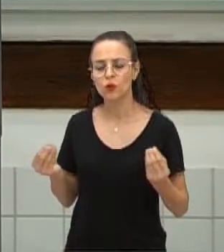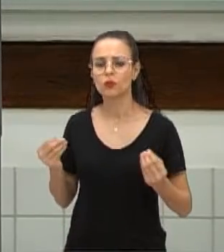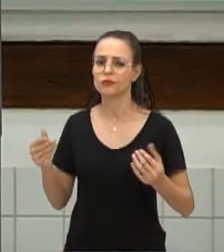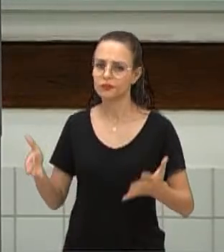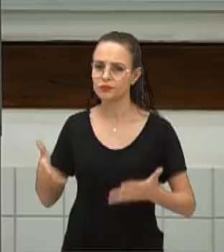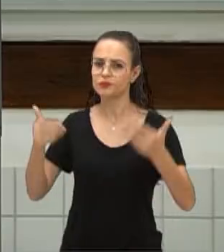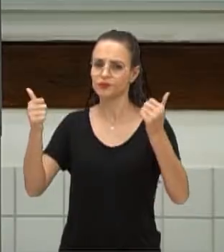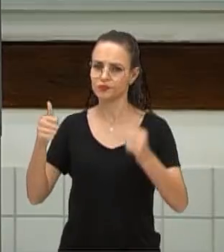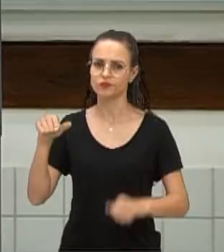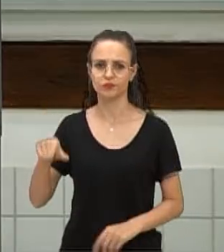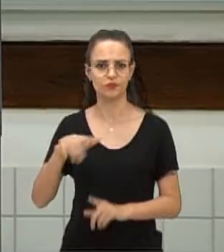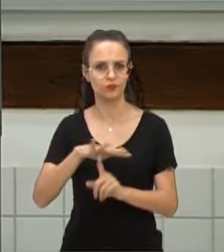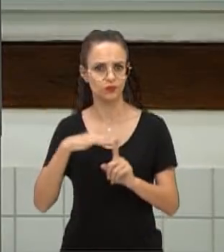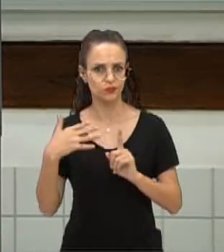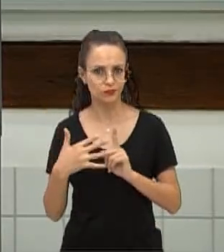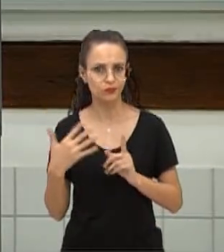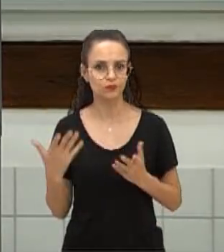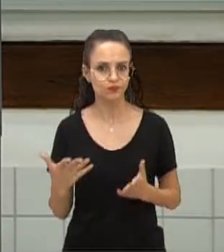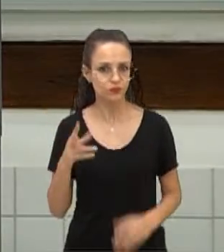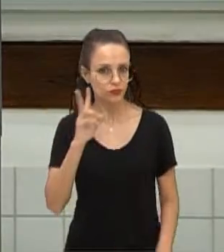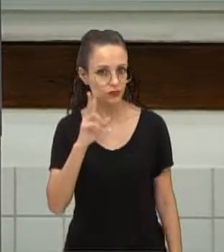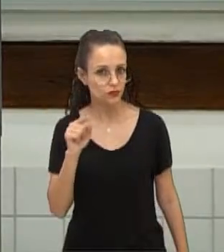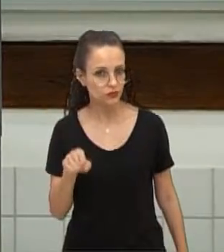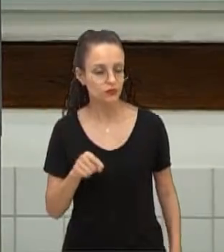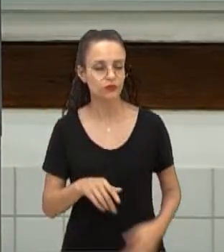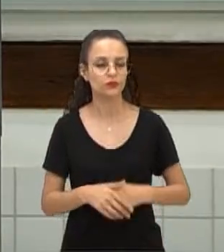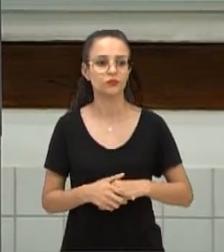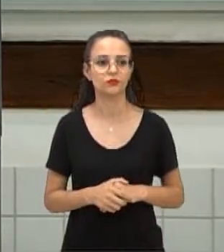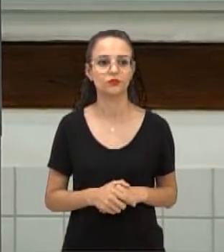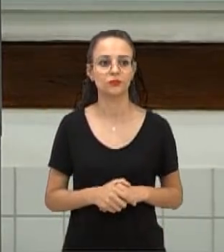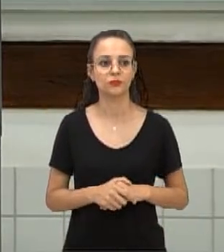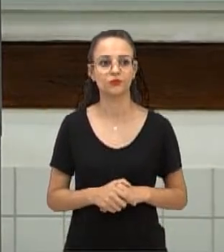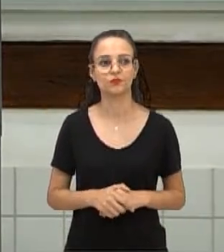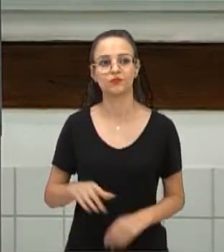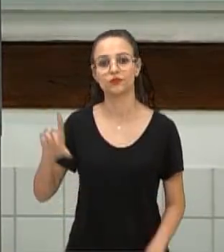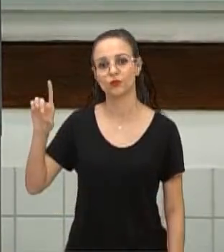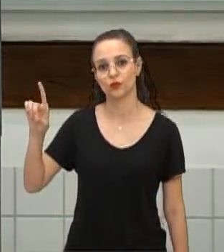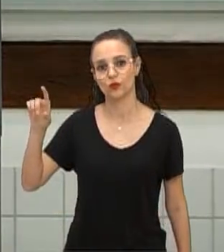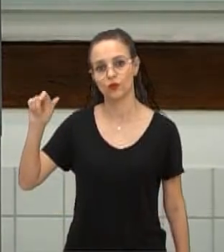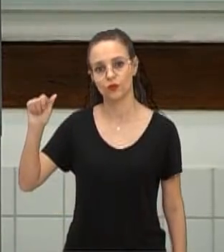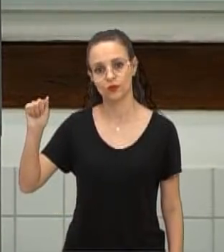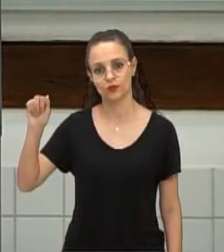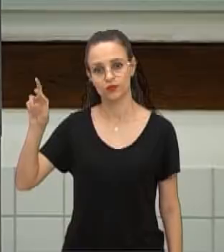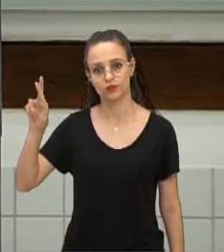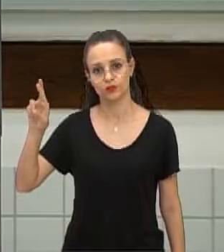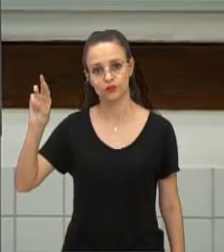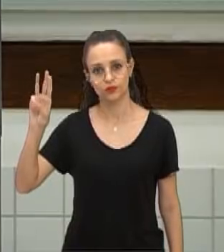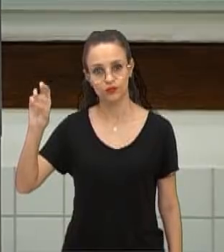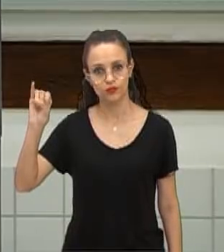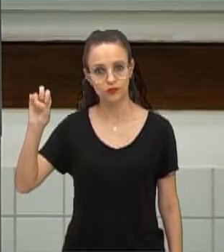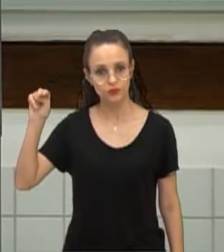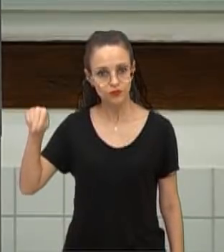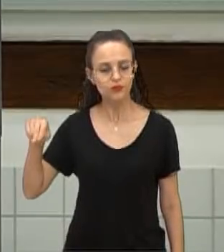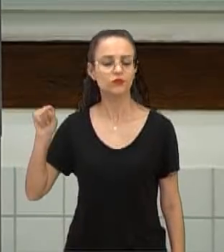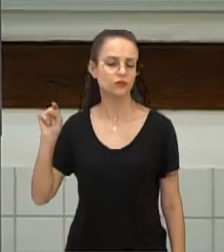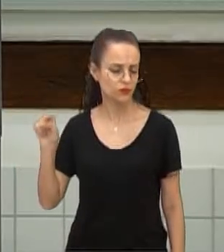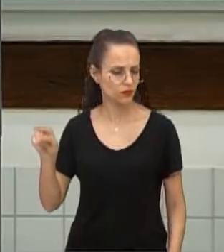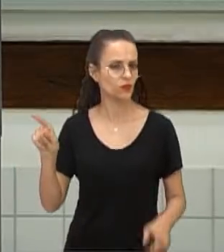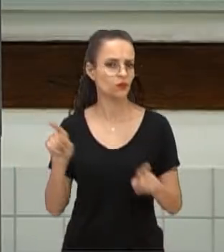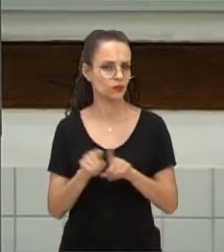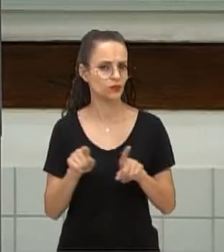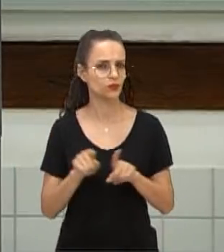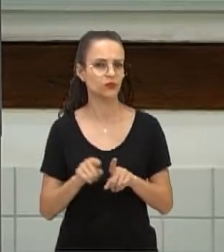na sociedade. Lembrem disso que eu falei. O Darwin, assim como foi Lamarck, também